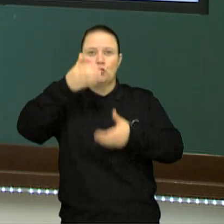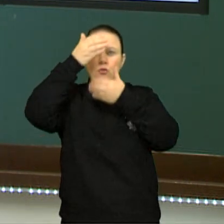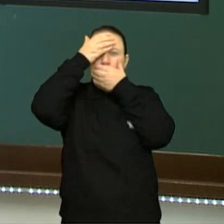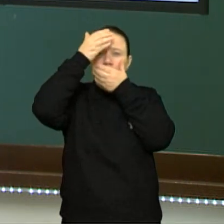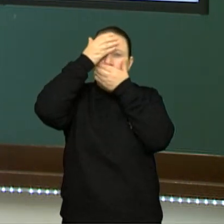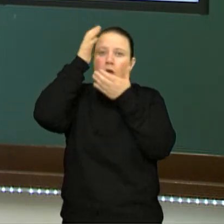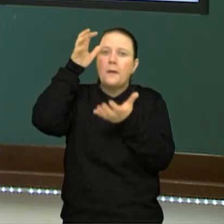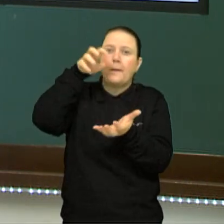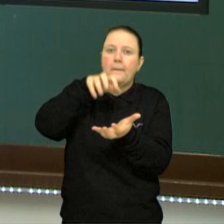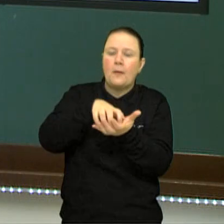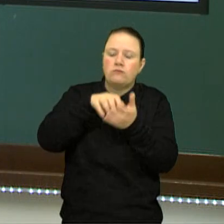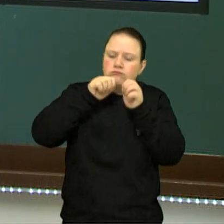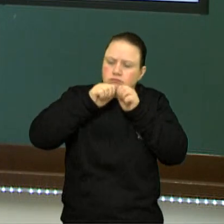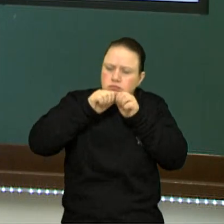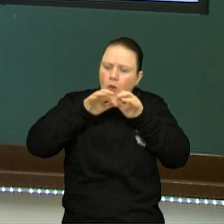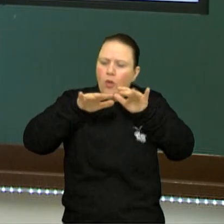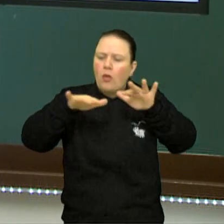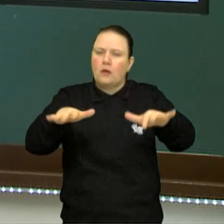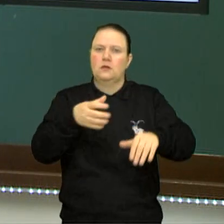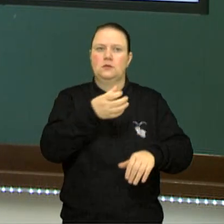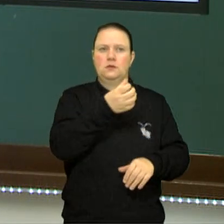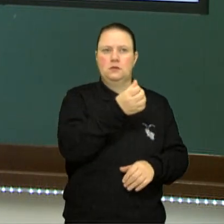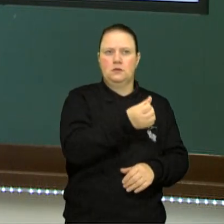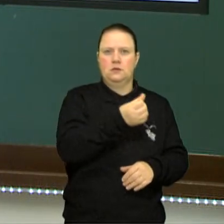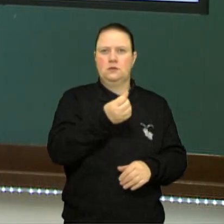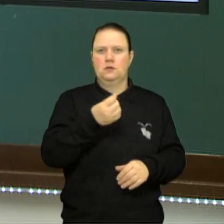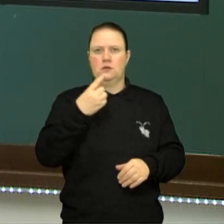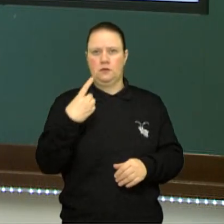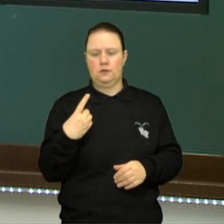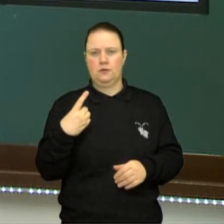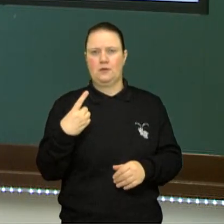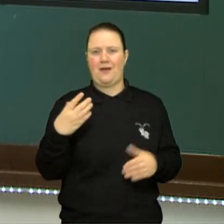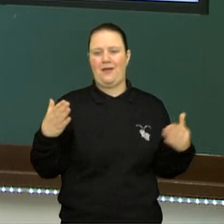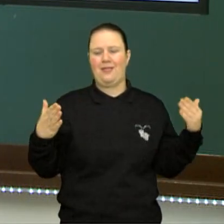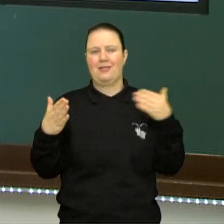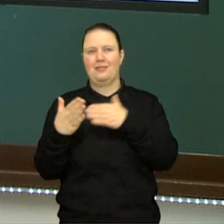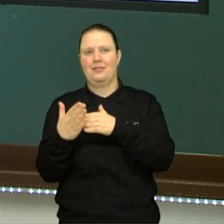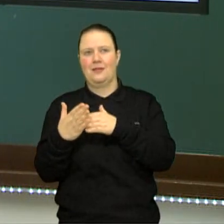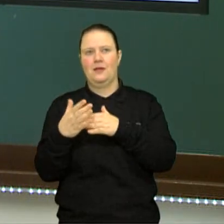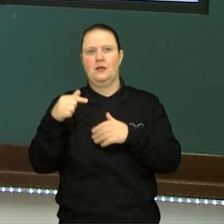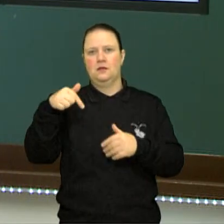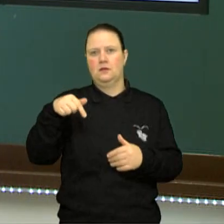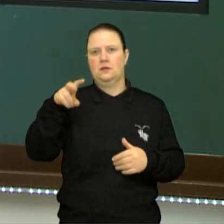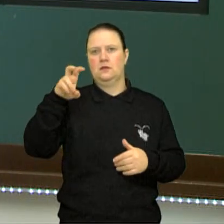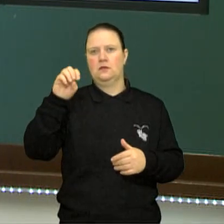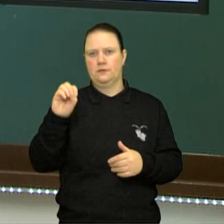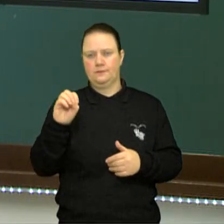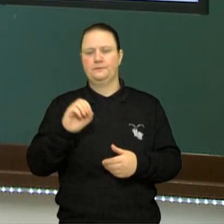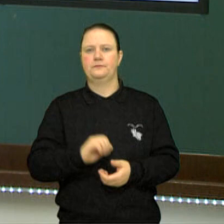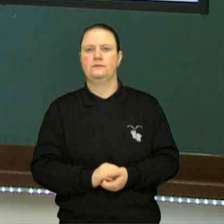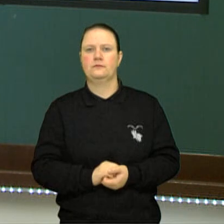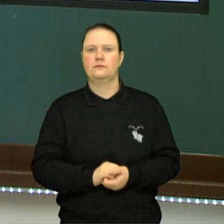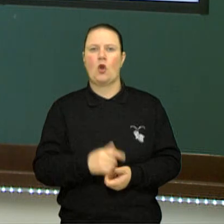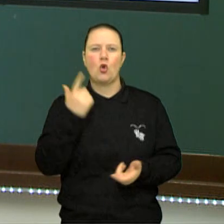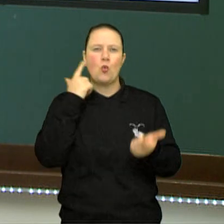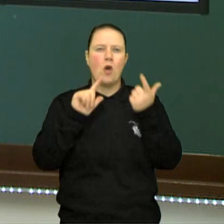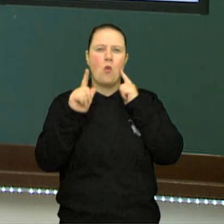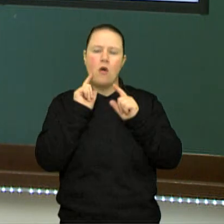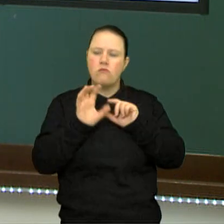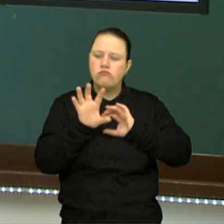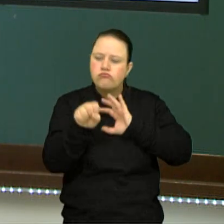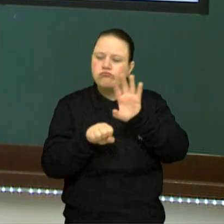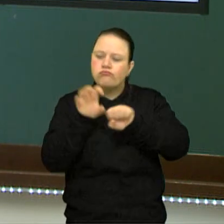expansão, que vai ser de 661 a 750, tá bom? Em que eles vão conquistar todo o norte da